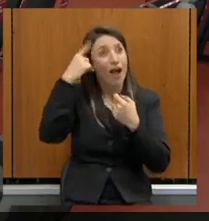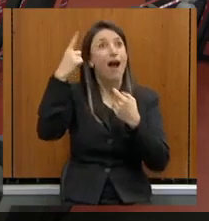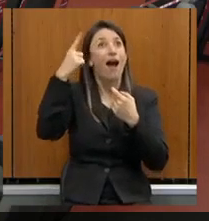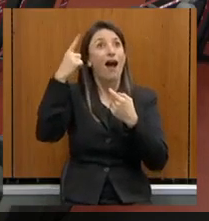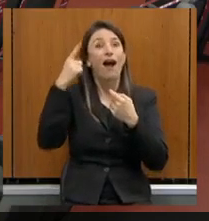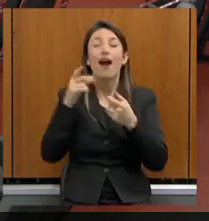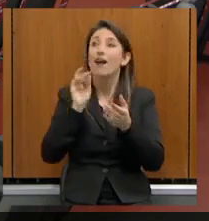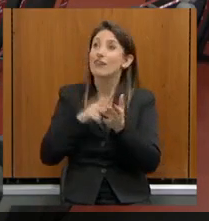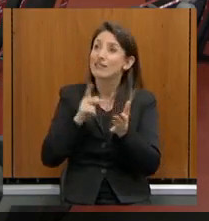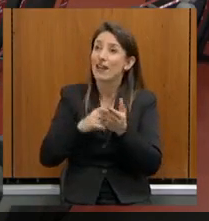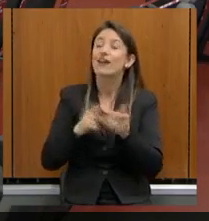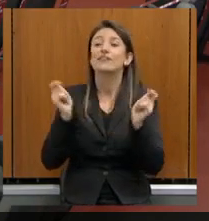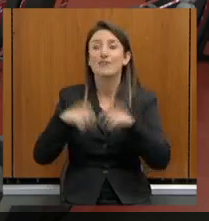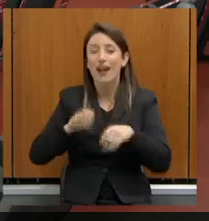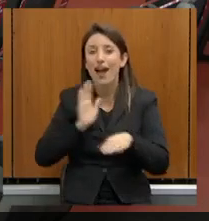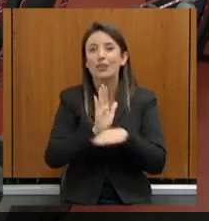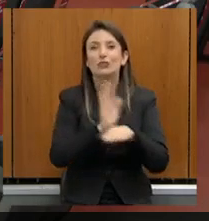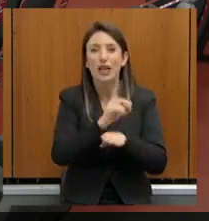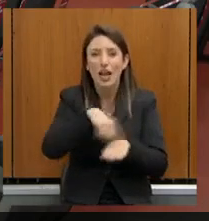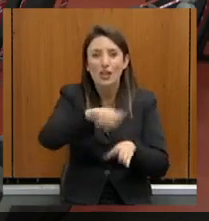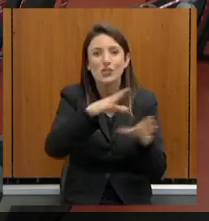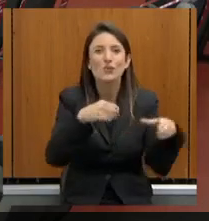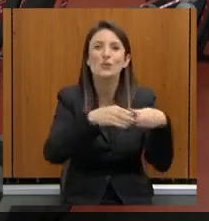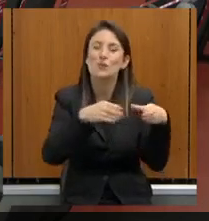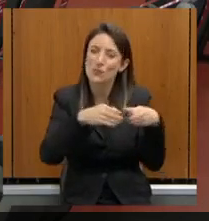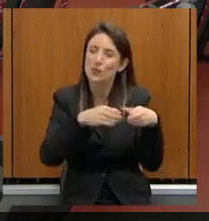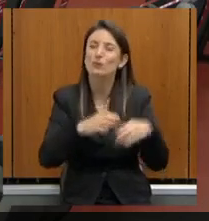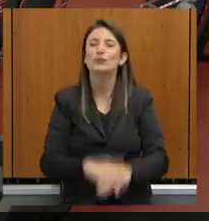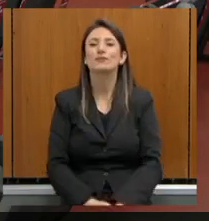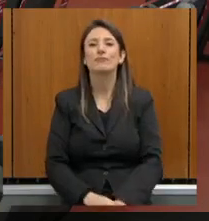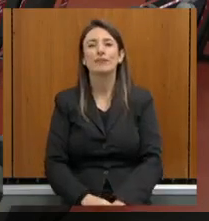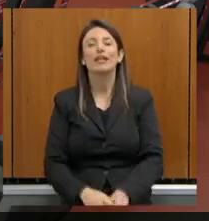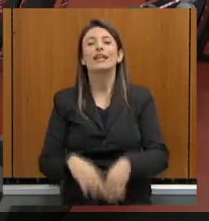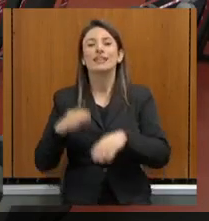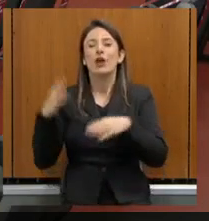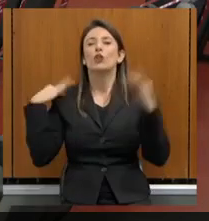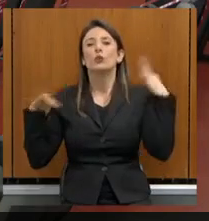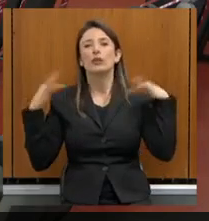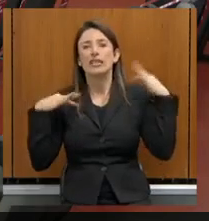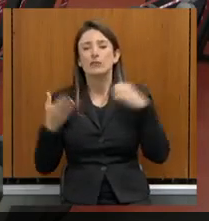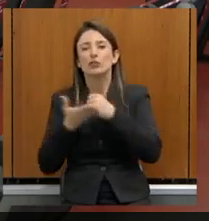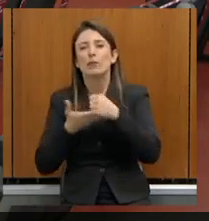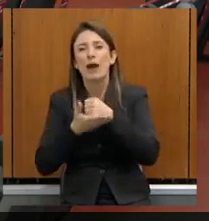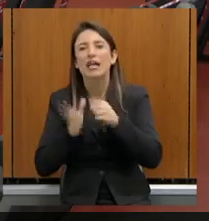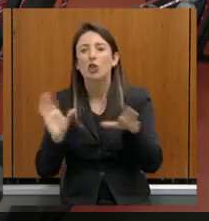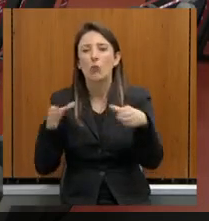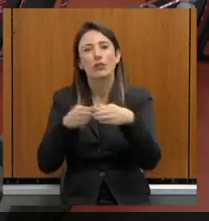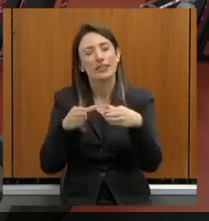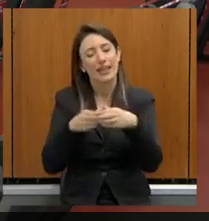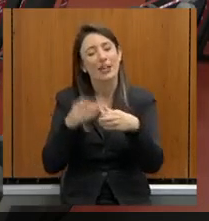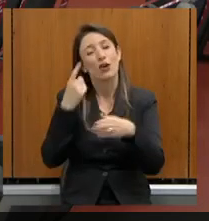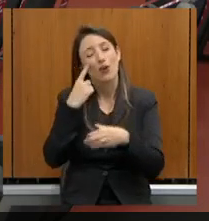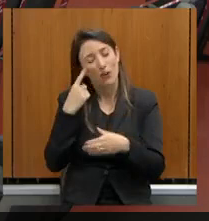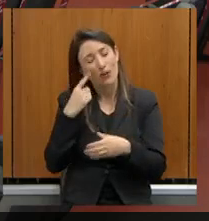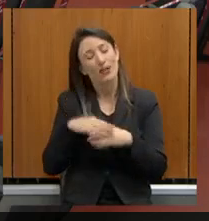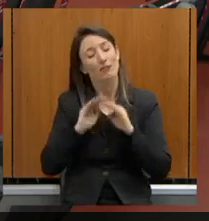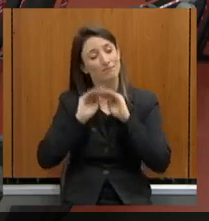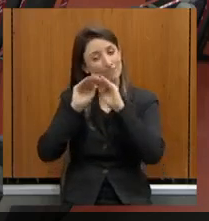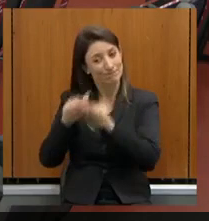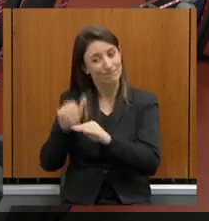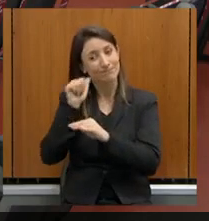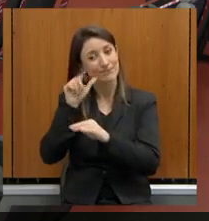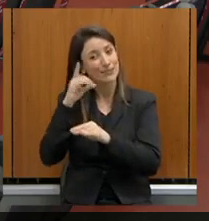ajudar esses grupos sabe o turismo de base comunitária deputada eu vou dizer para a senhora que talvez